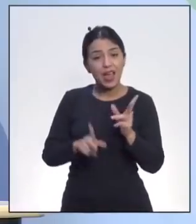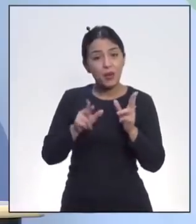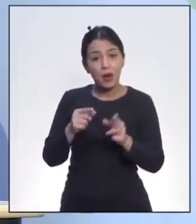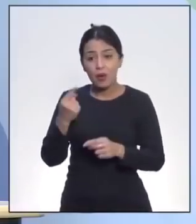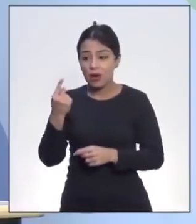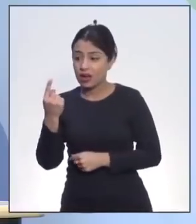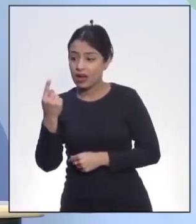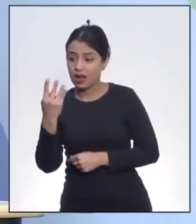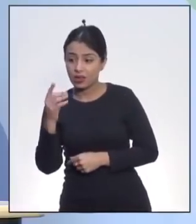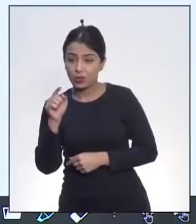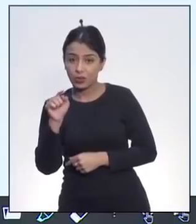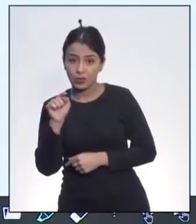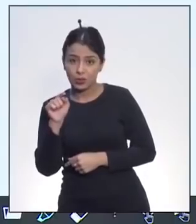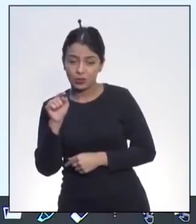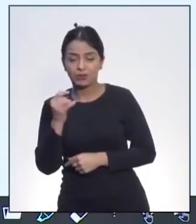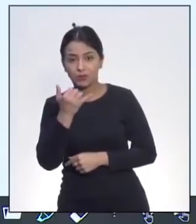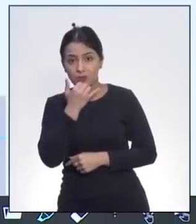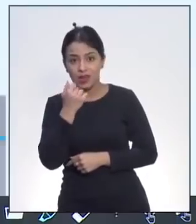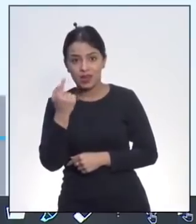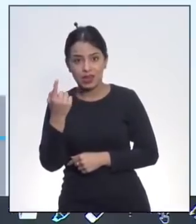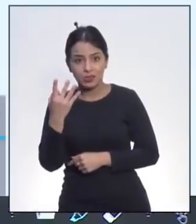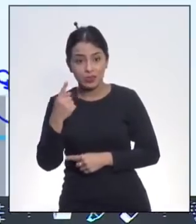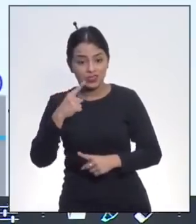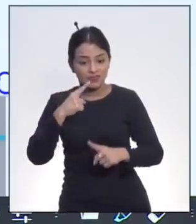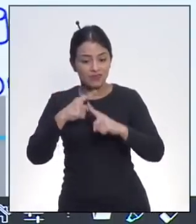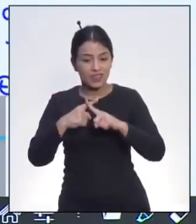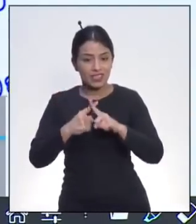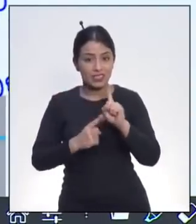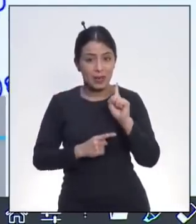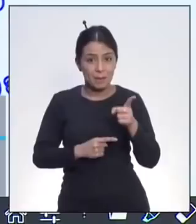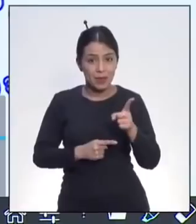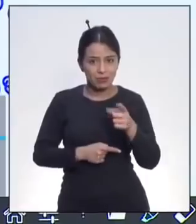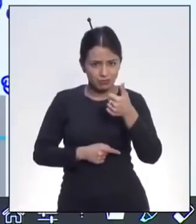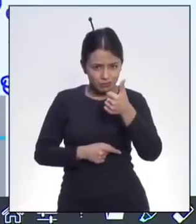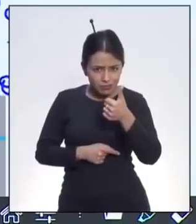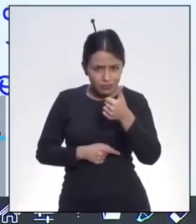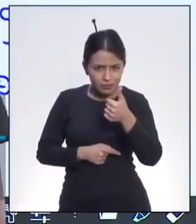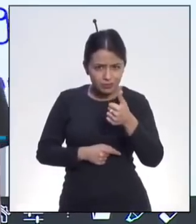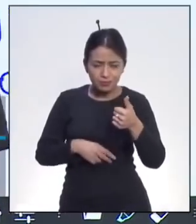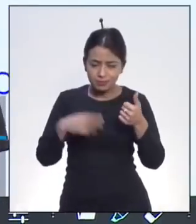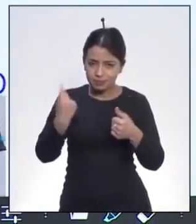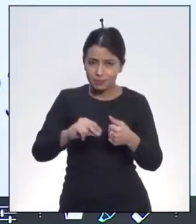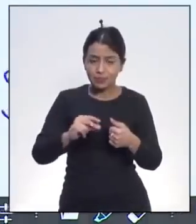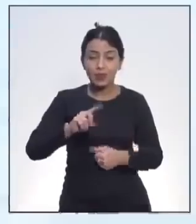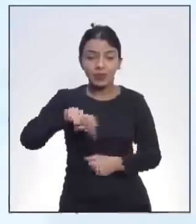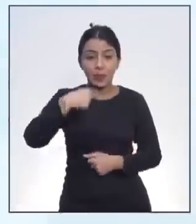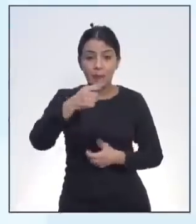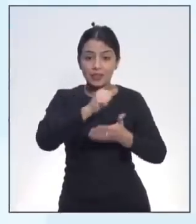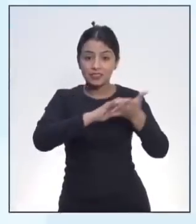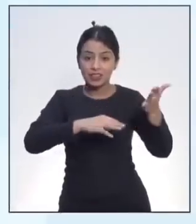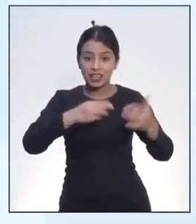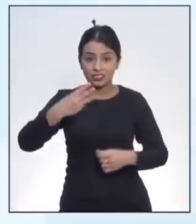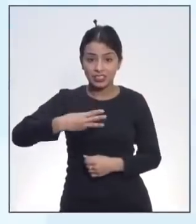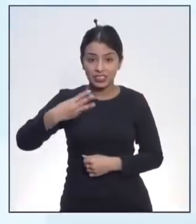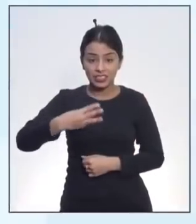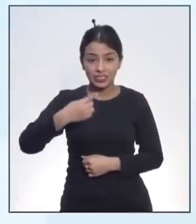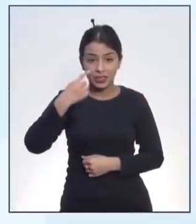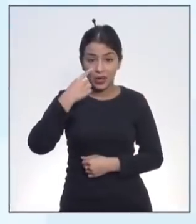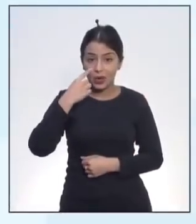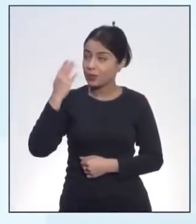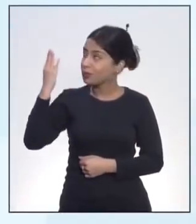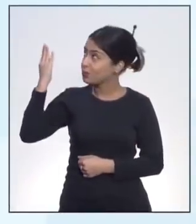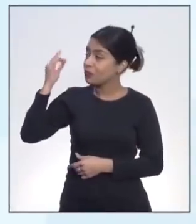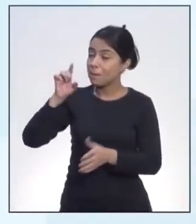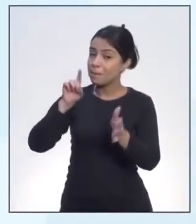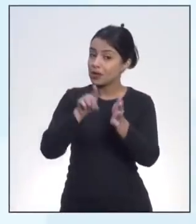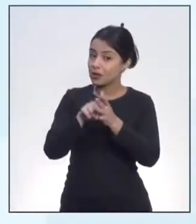14 vezes 1000. Tranquilo. Tudo bem? É isso aí, gente. Vamos lá na sequência? Atividade 3. Atividade 3 tem duas